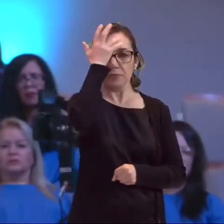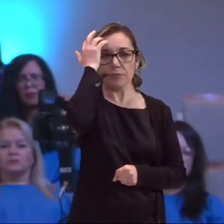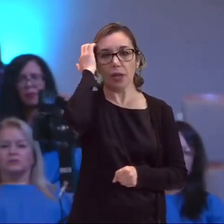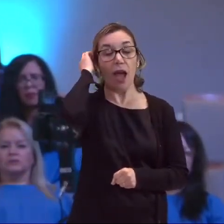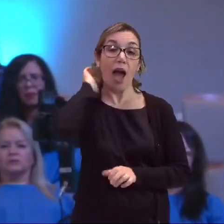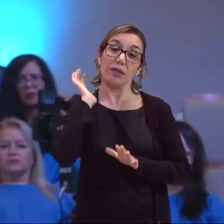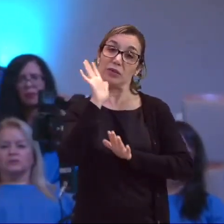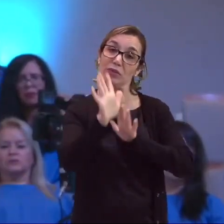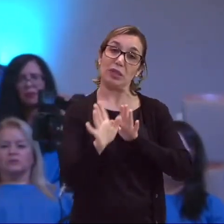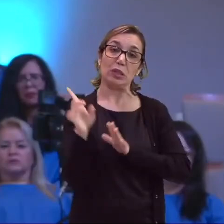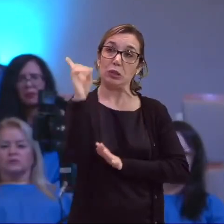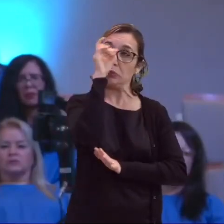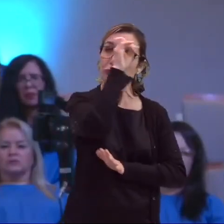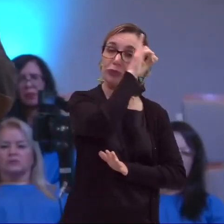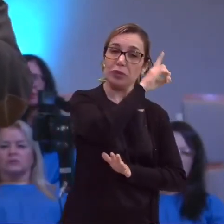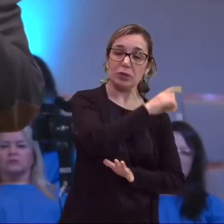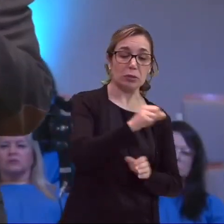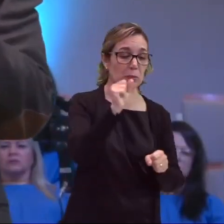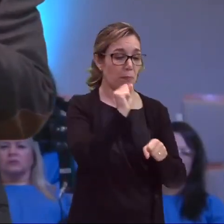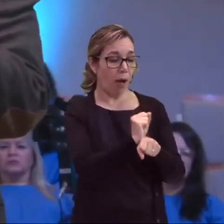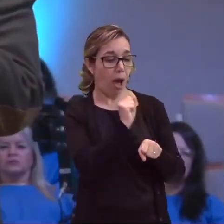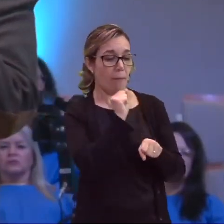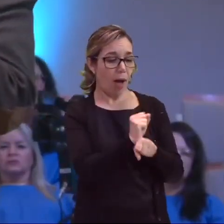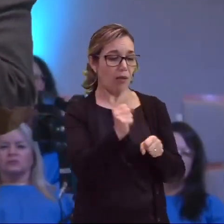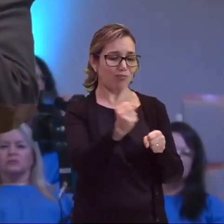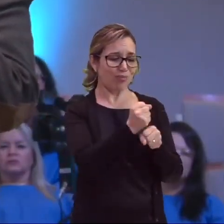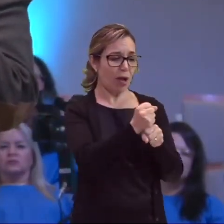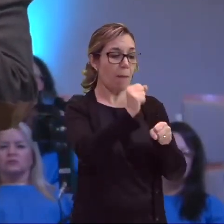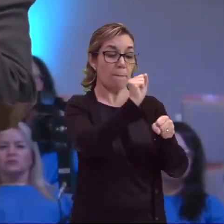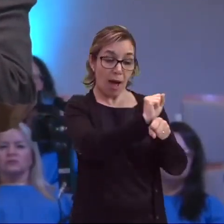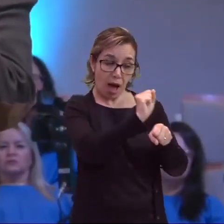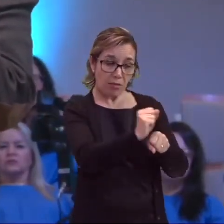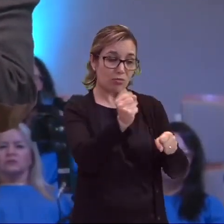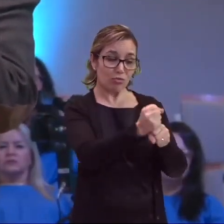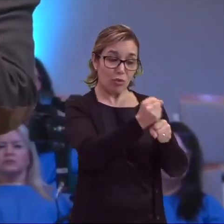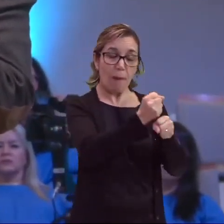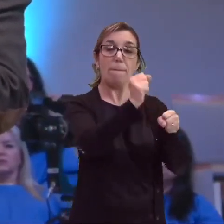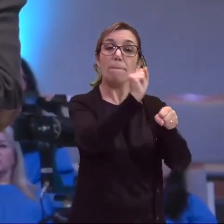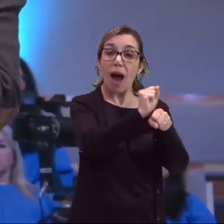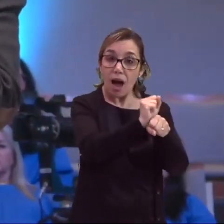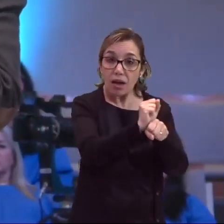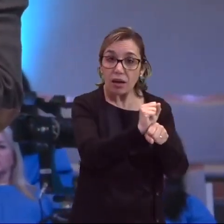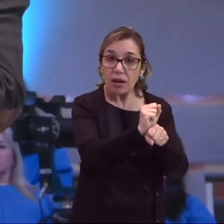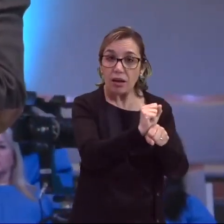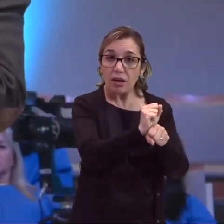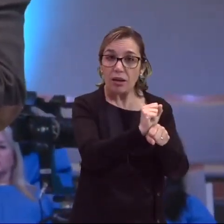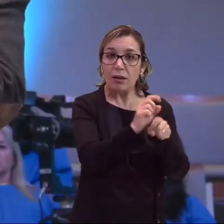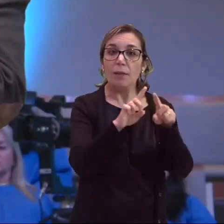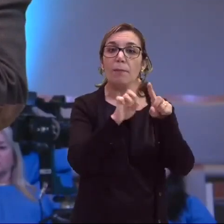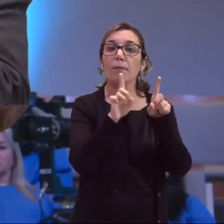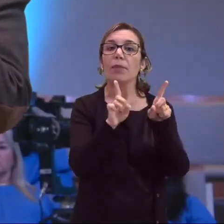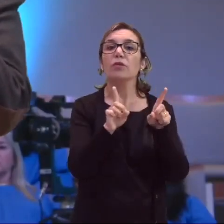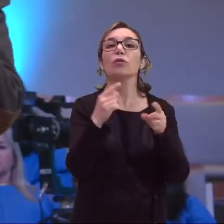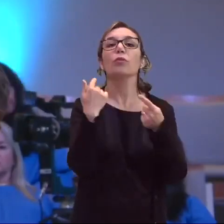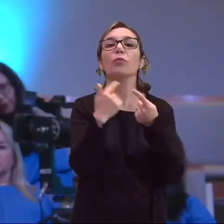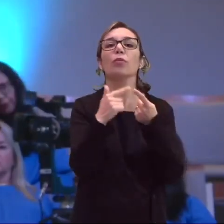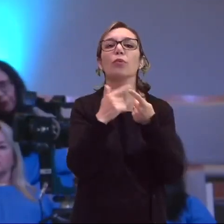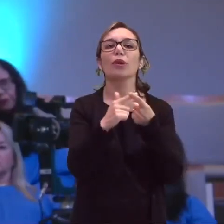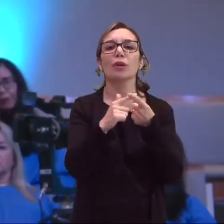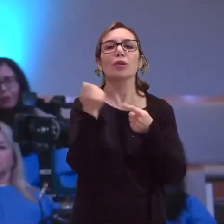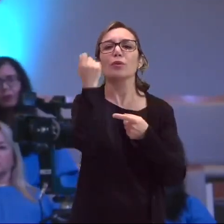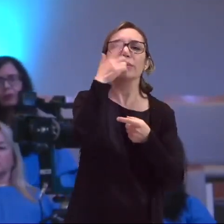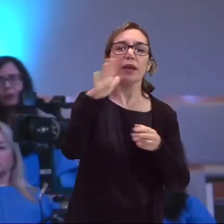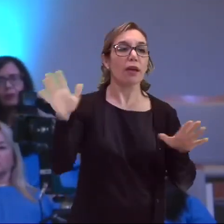2014 não é e a gente ficou feliz da vida mas sabe tudo isso foi um processo na oração a gente